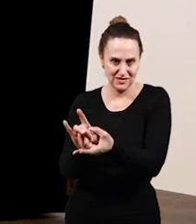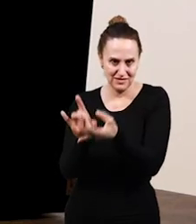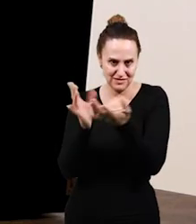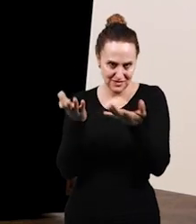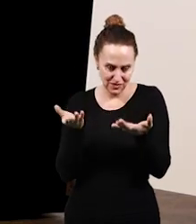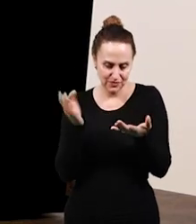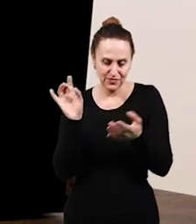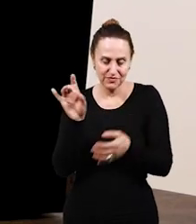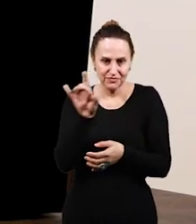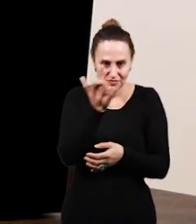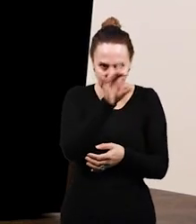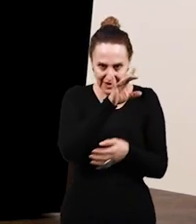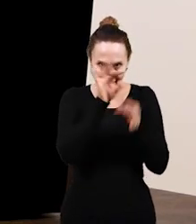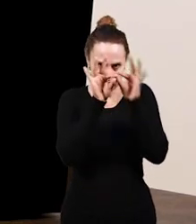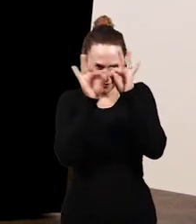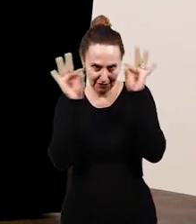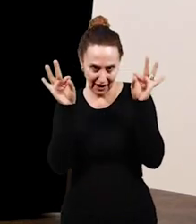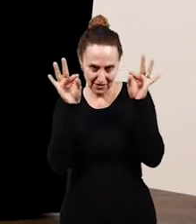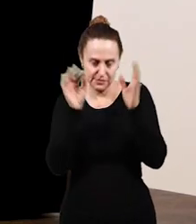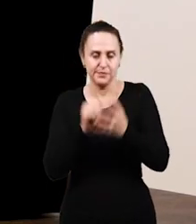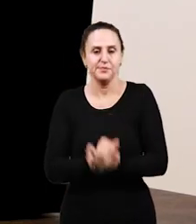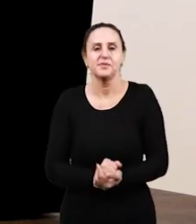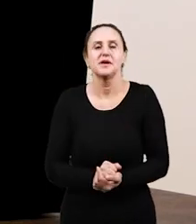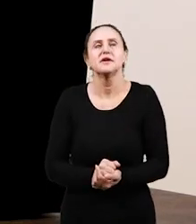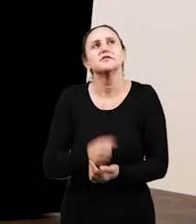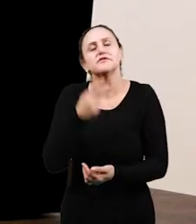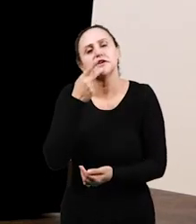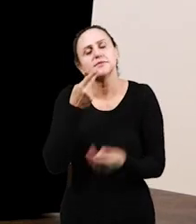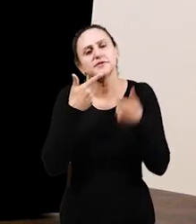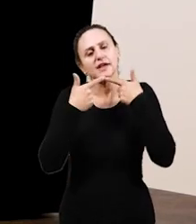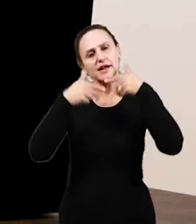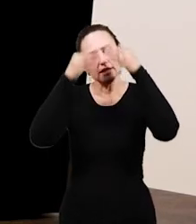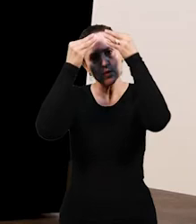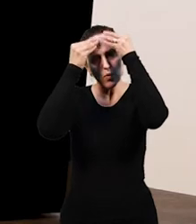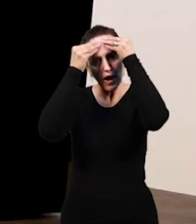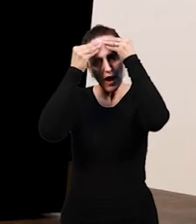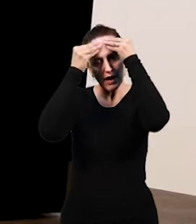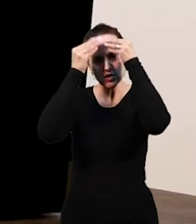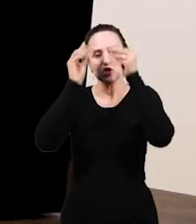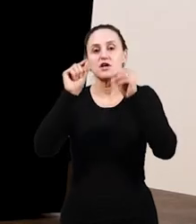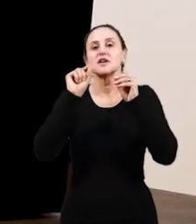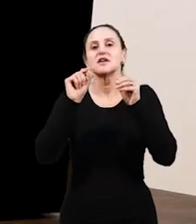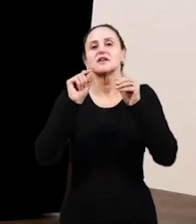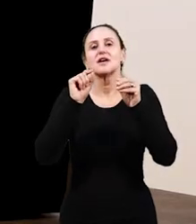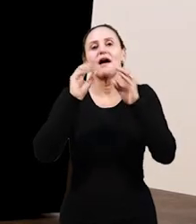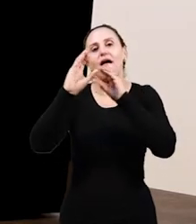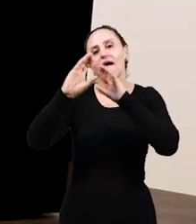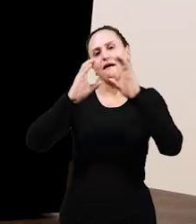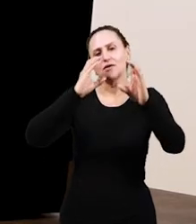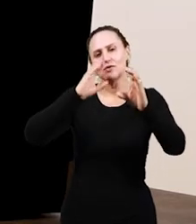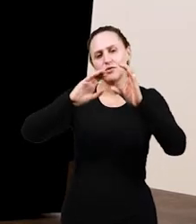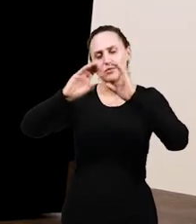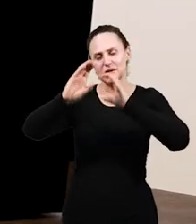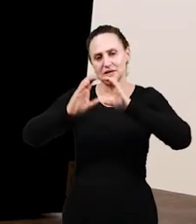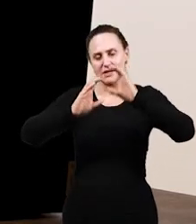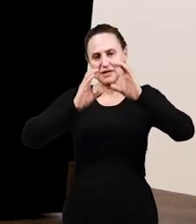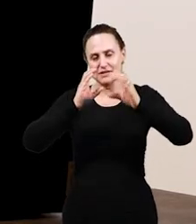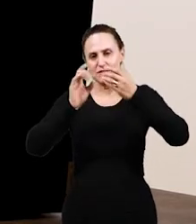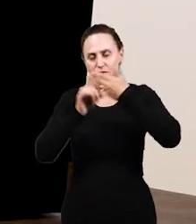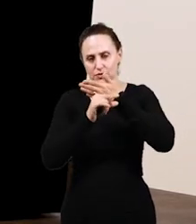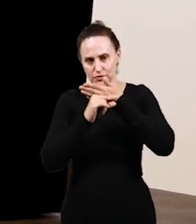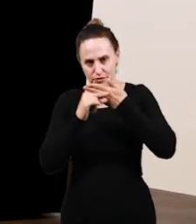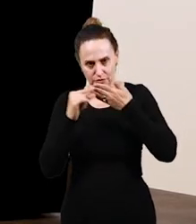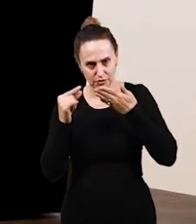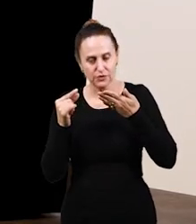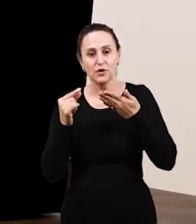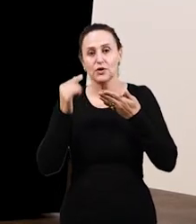em funções de linguagem bastante recorrente já que ele esquema da comunicação desenvolvida pelo yakobson que